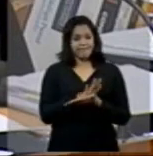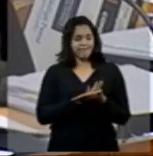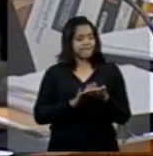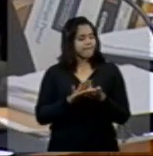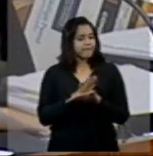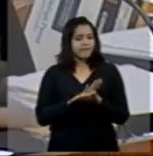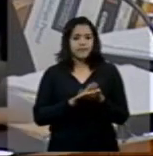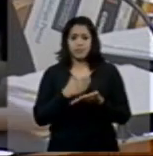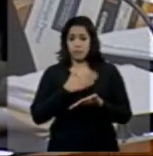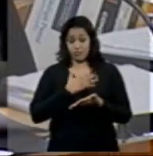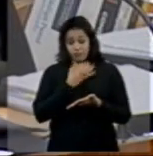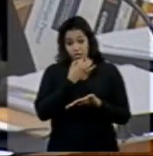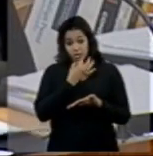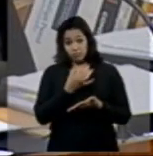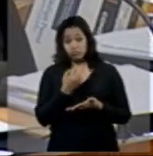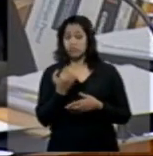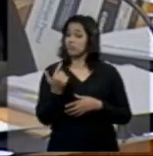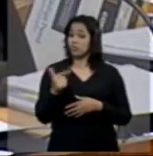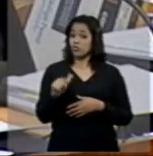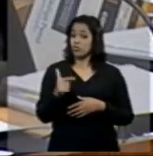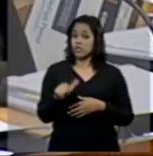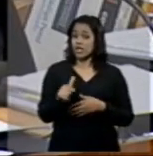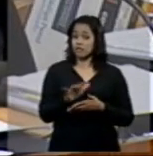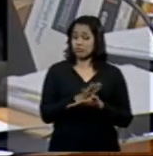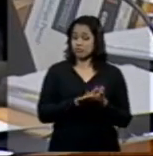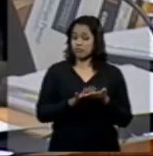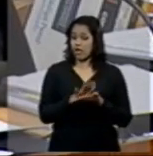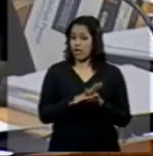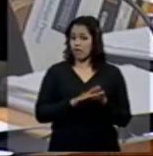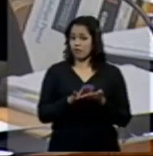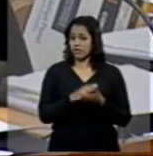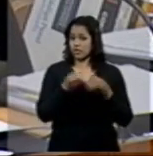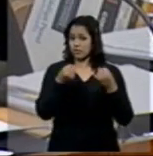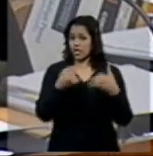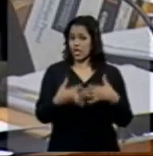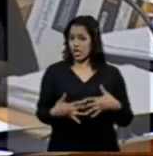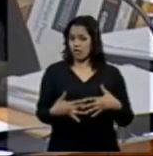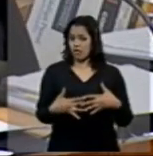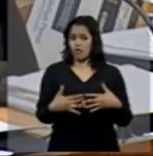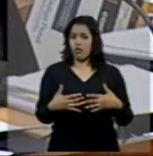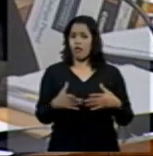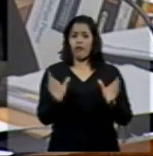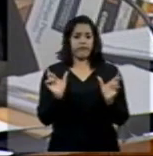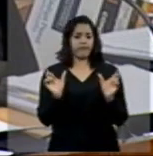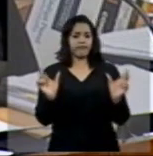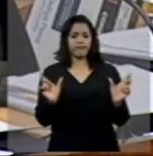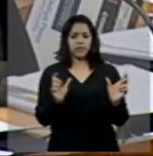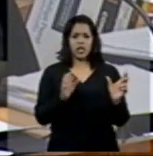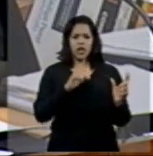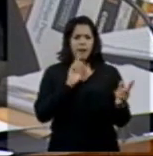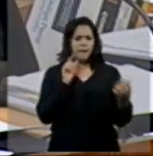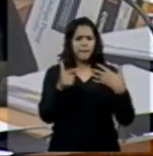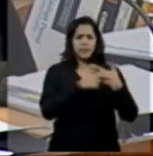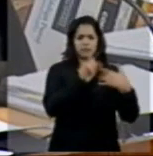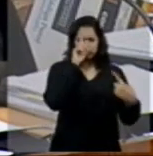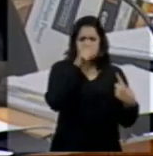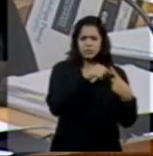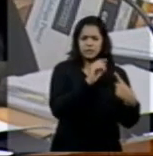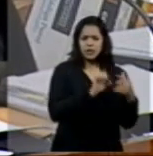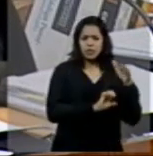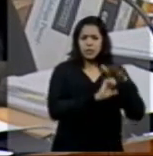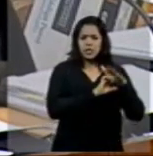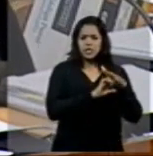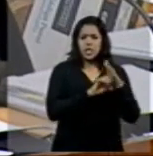nenhuma razão para se permitir atividade meio, atividade fim, sendo que às vezes o que